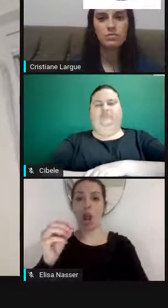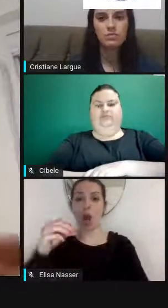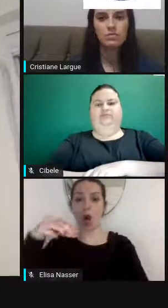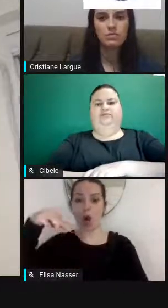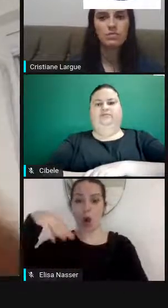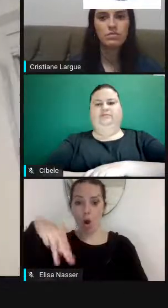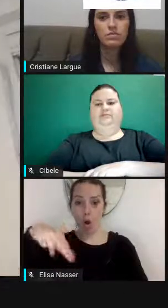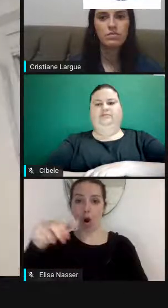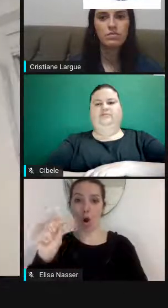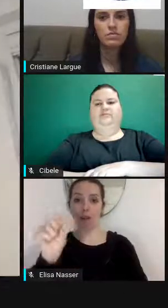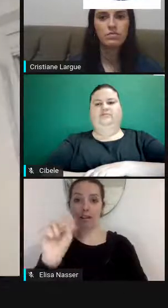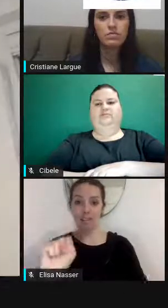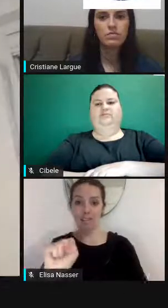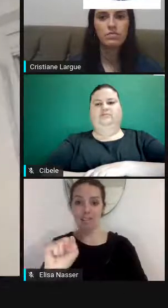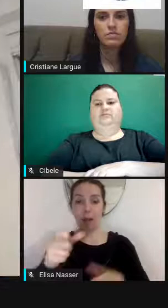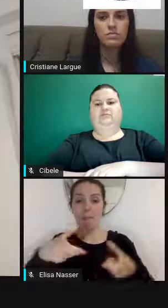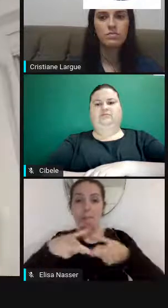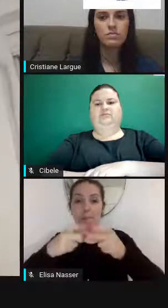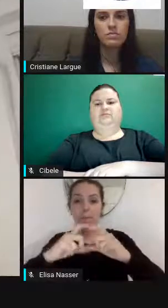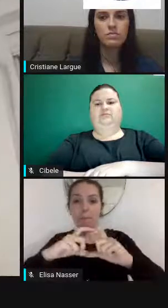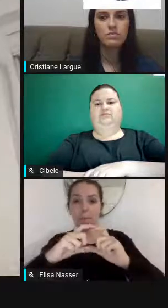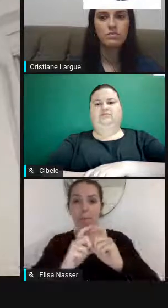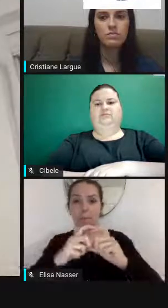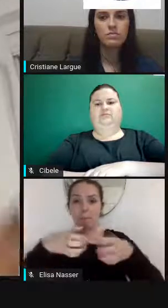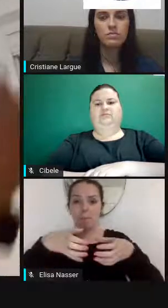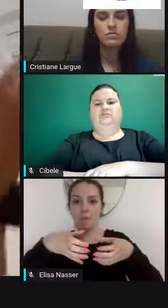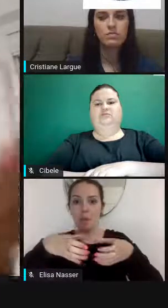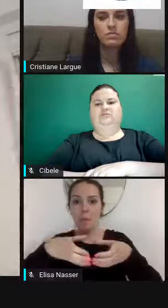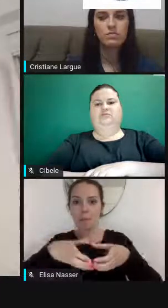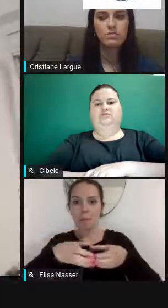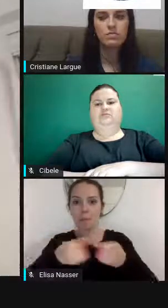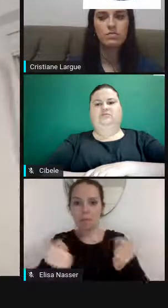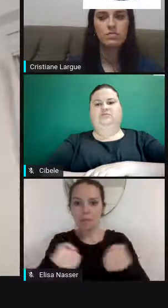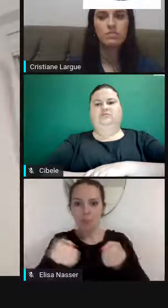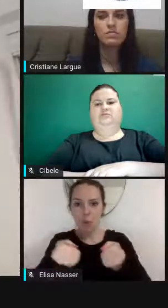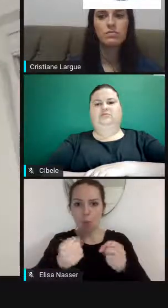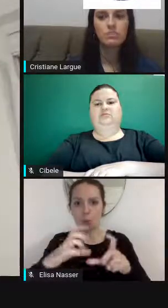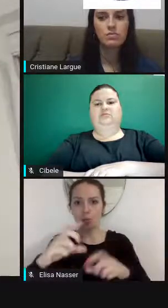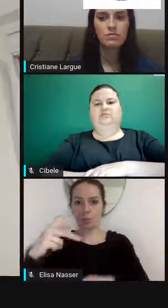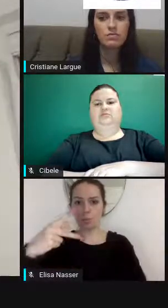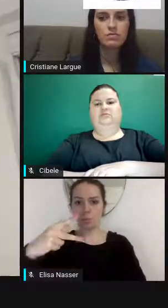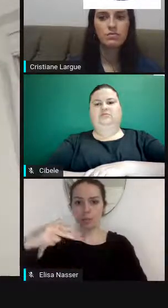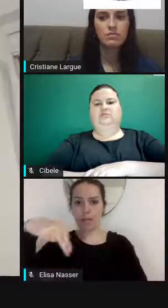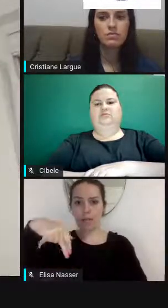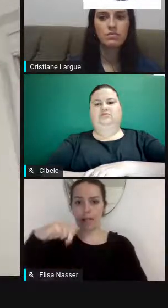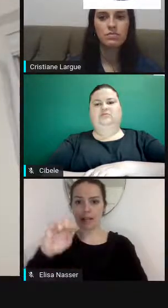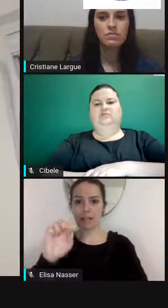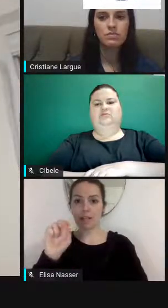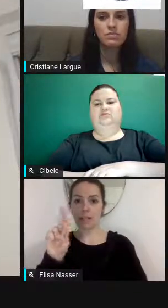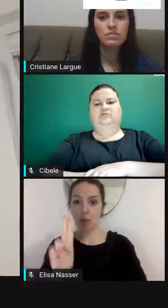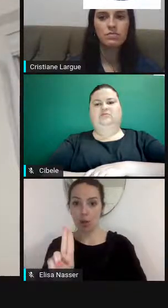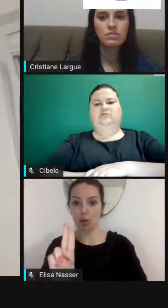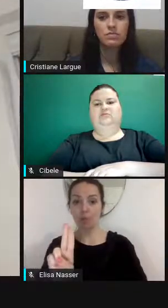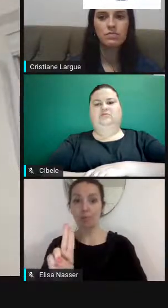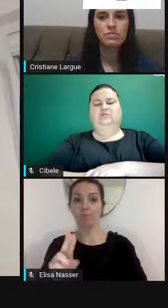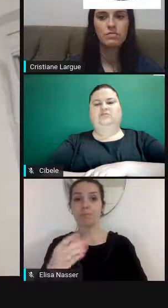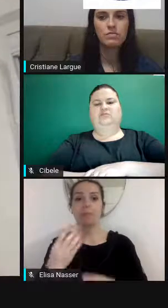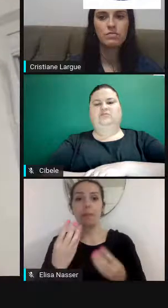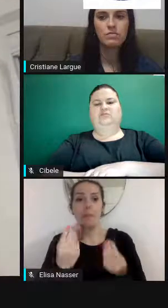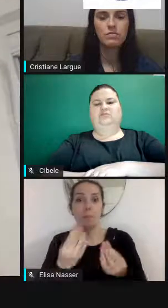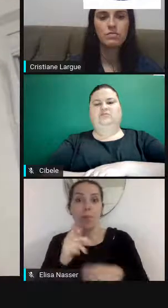encontrei dois pneus no meio do estacionamento o morador deixa lá na treinando água tenho de água e larva de mosquito dentro